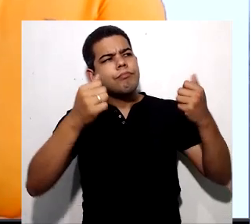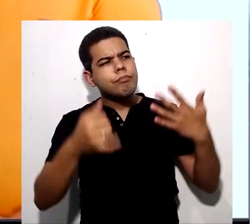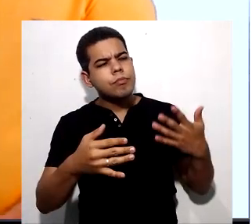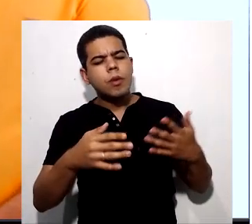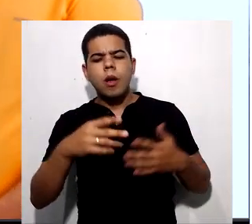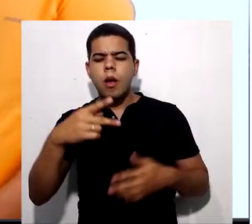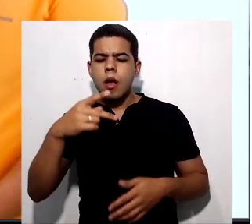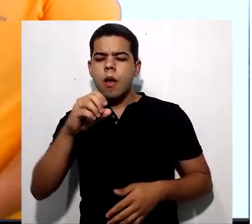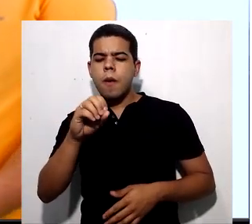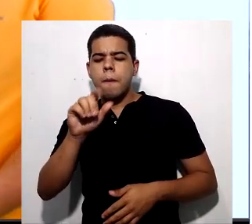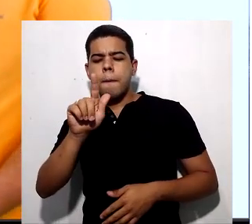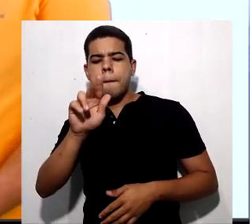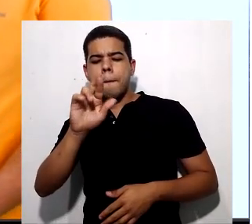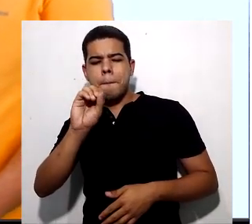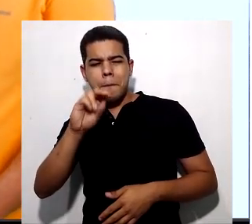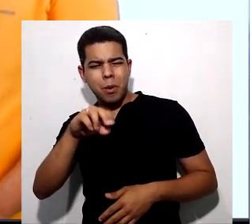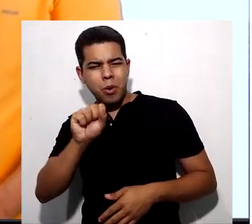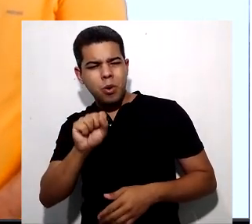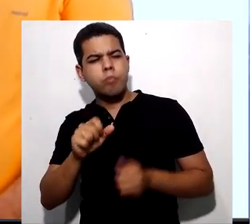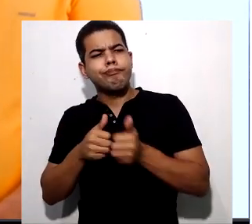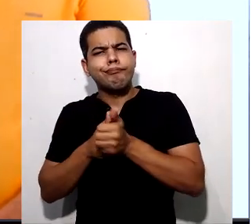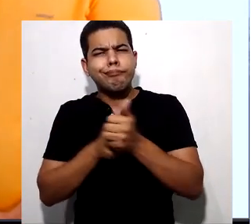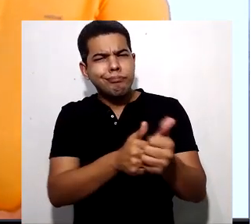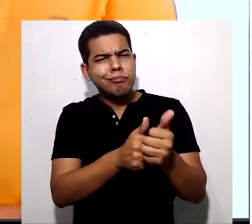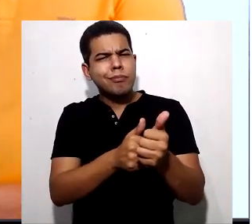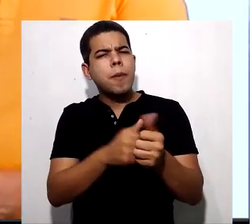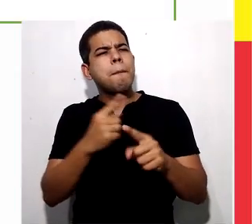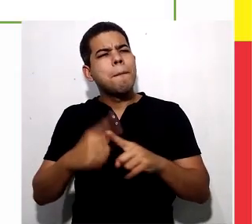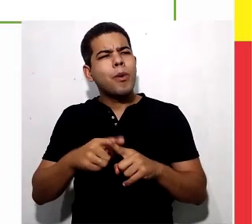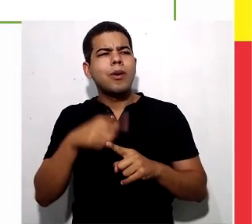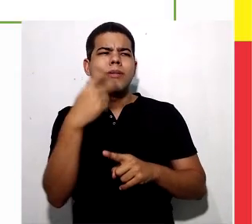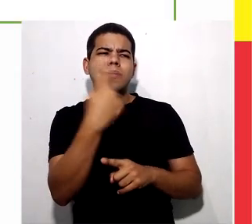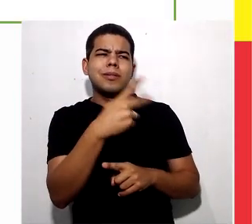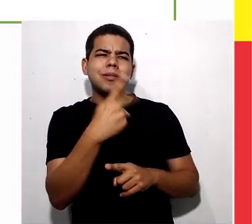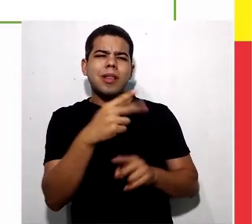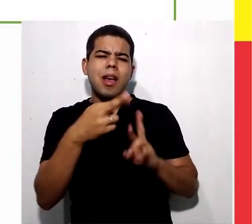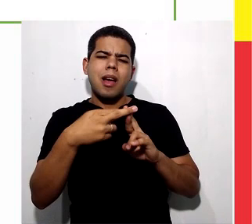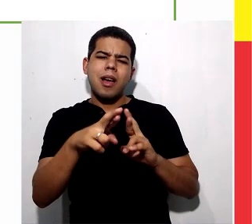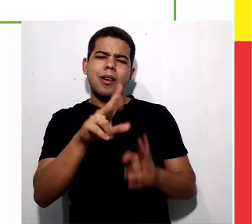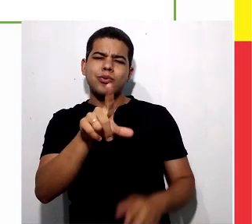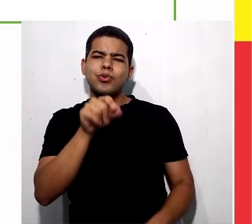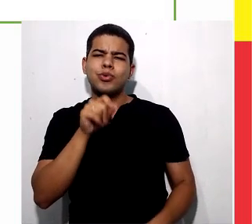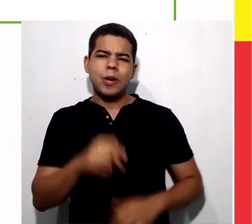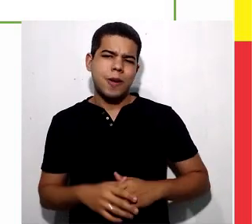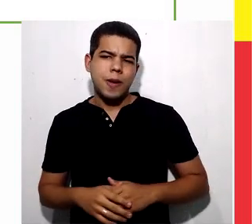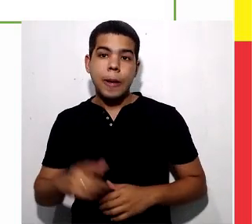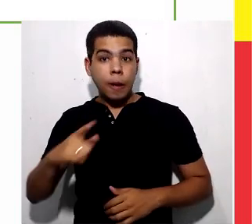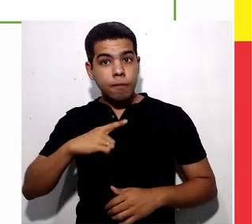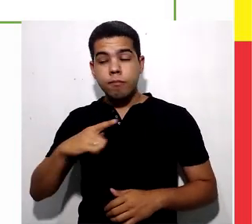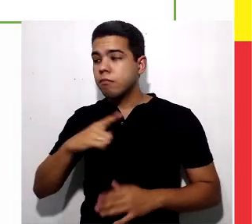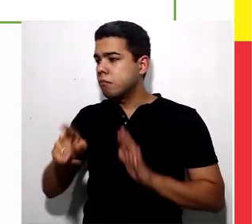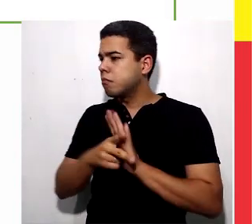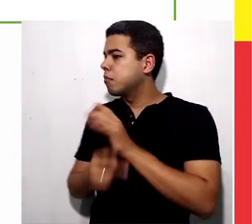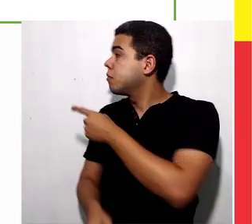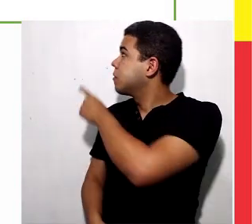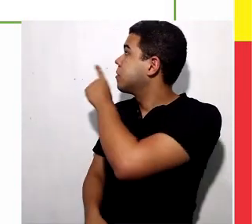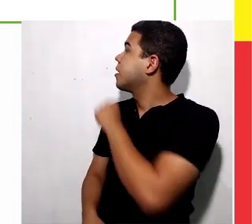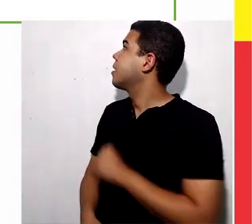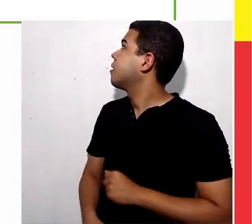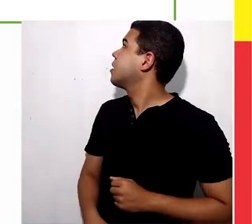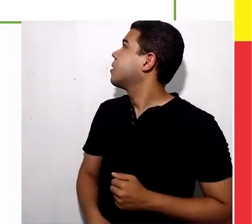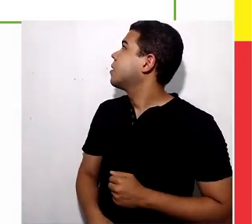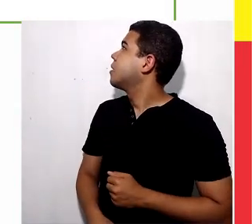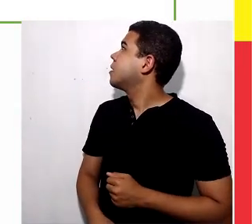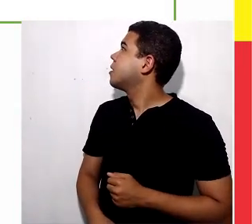deliberada de um grupo étnico, no caso dela por ser judia. E aqui nós temos símbolos judaicos, como há na tela,